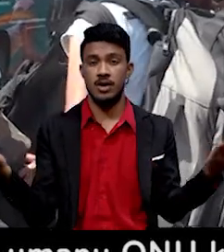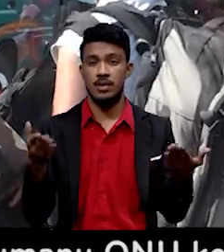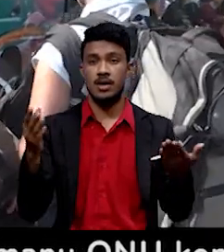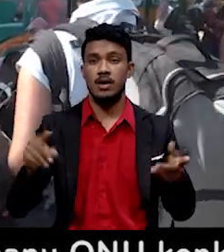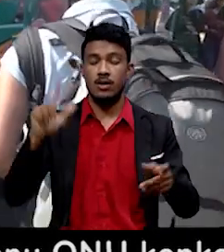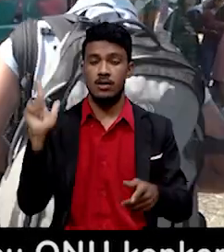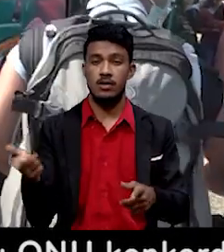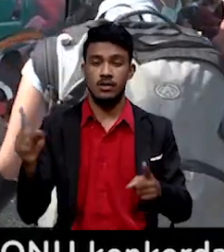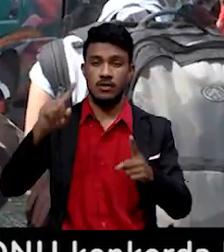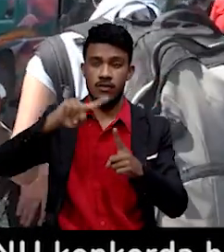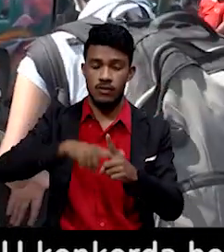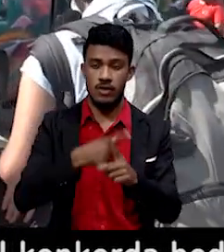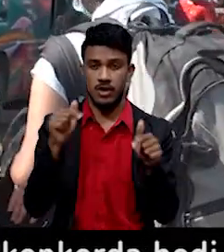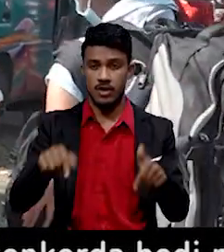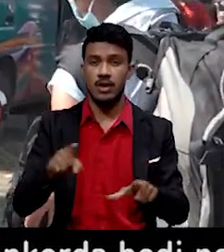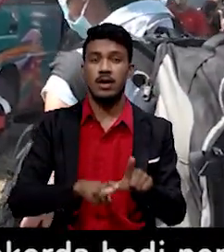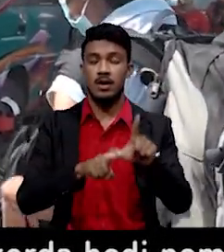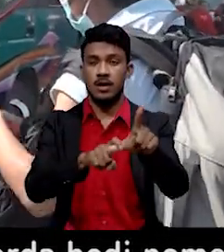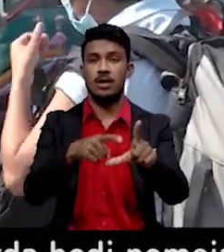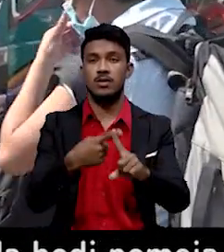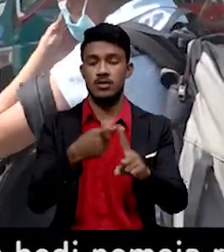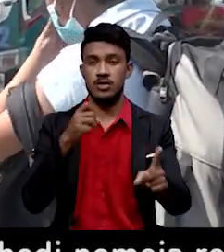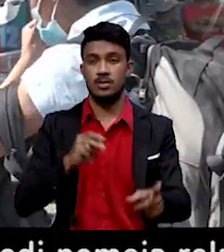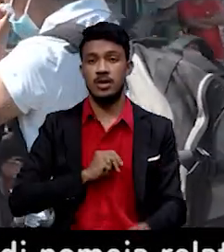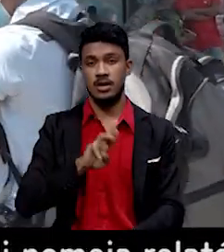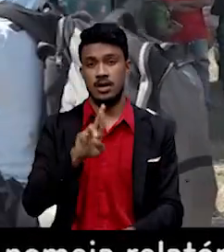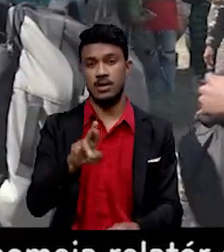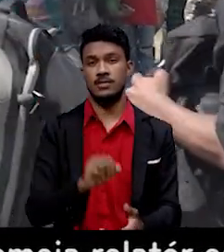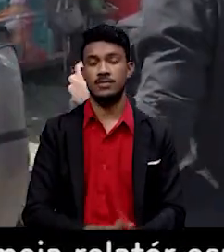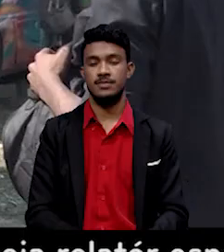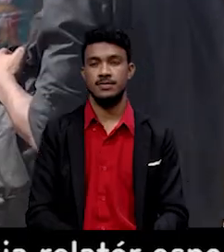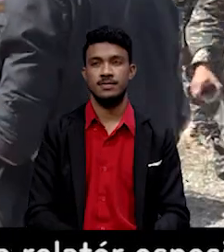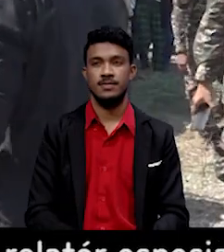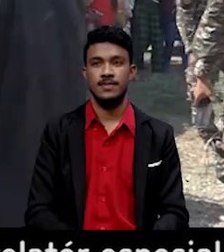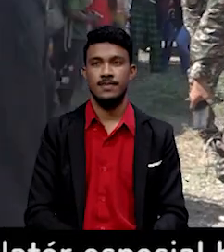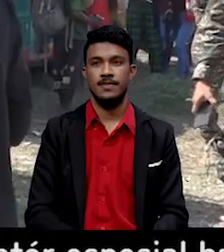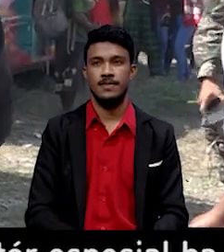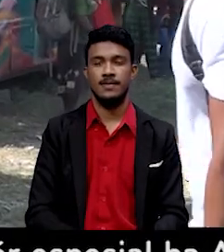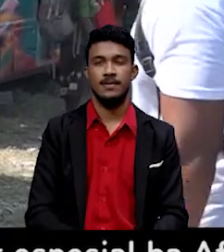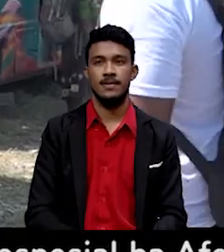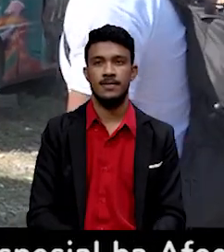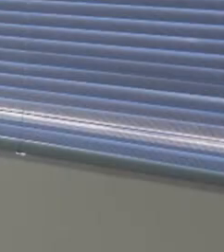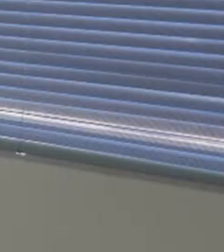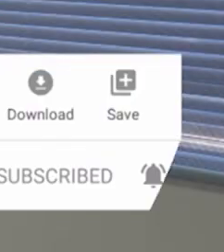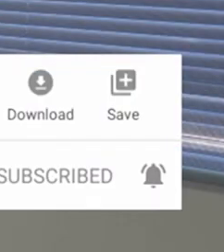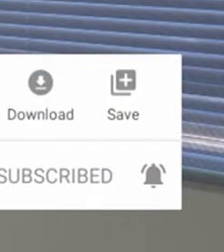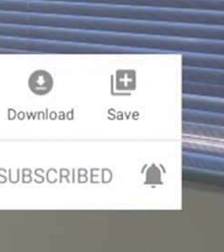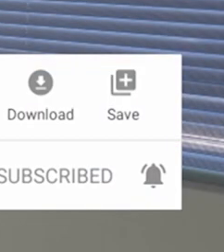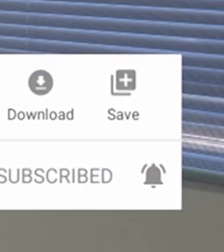né alai sai husi centro formação treino metinaro. Napoleão Xavier, bem-vindo a Siménez, GMN.